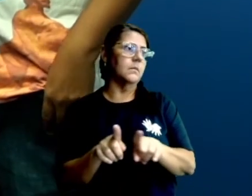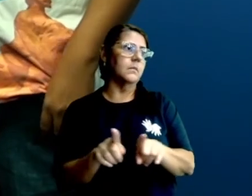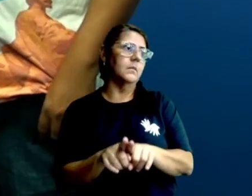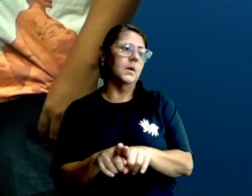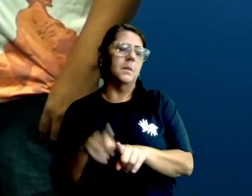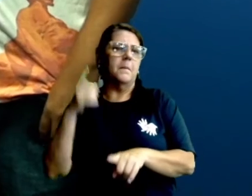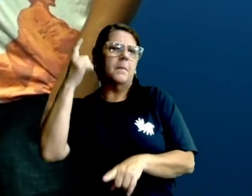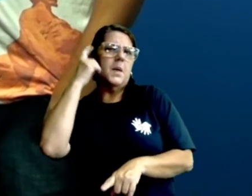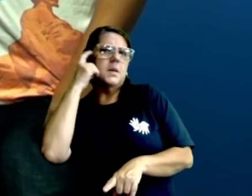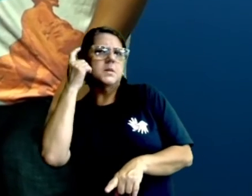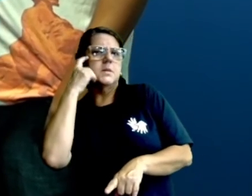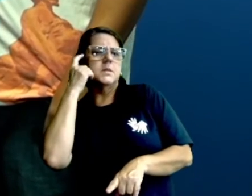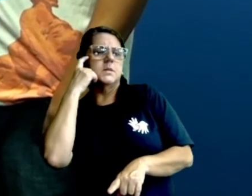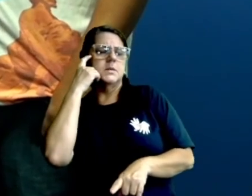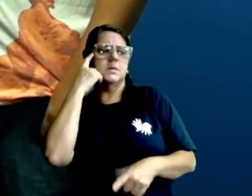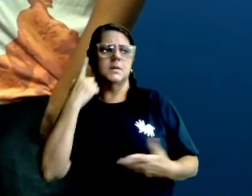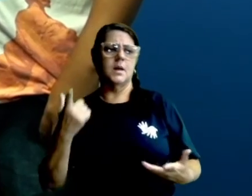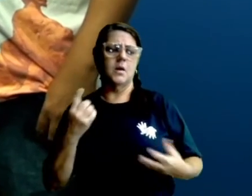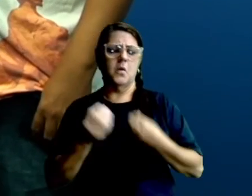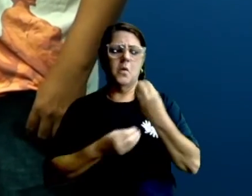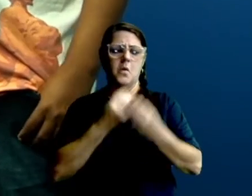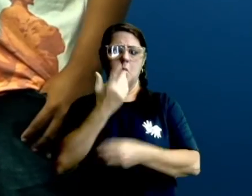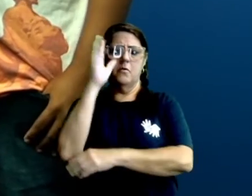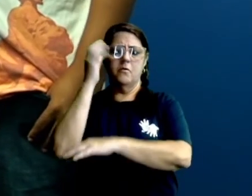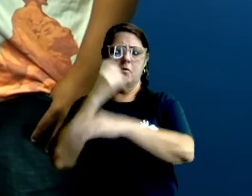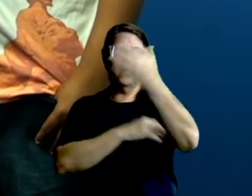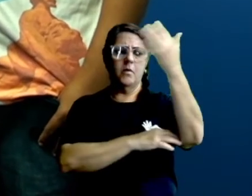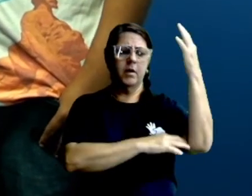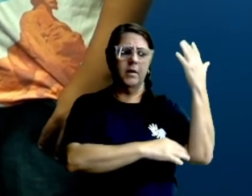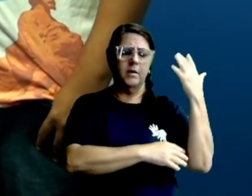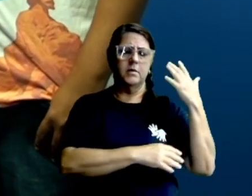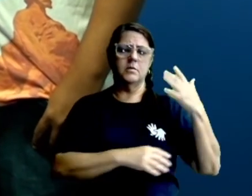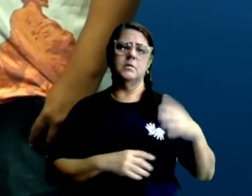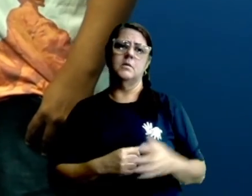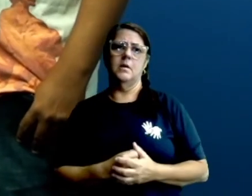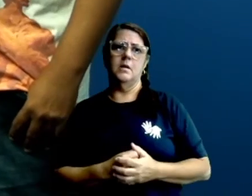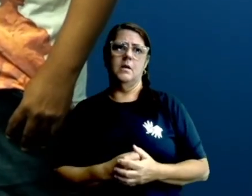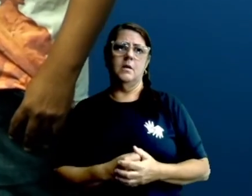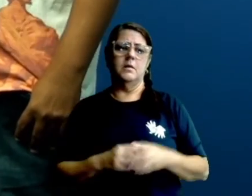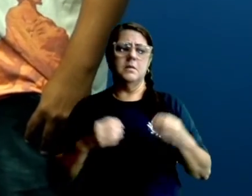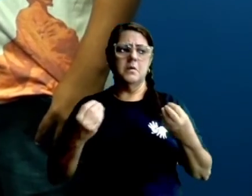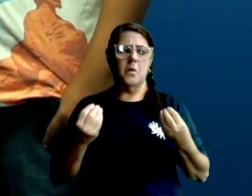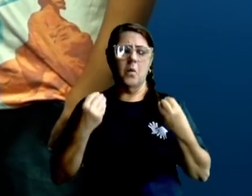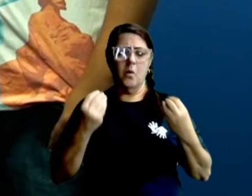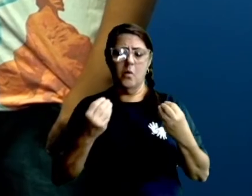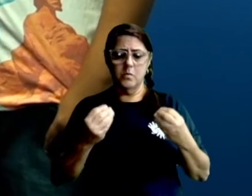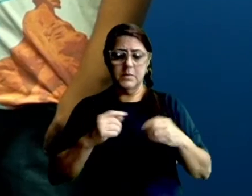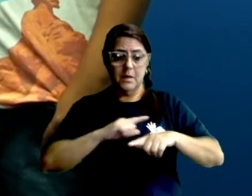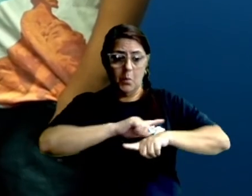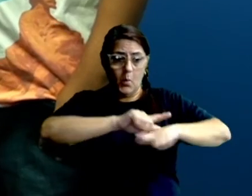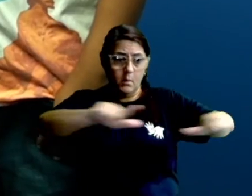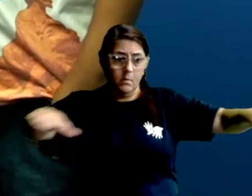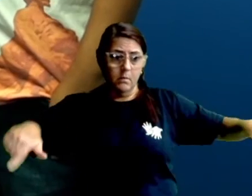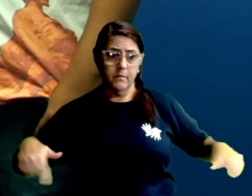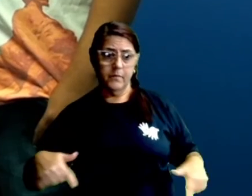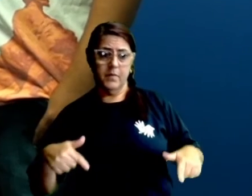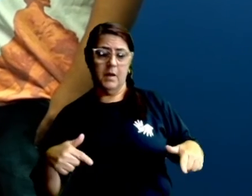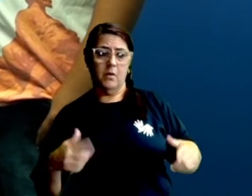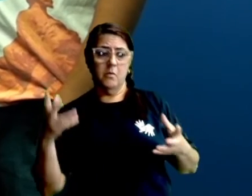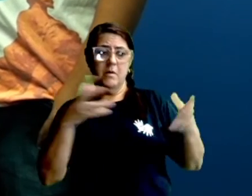se a gente pensar bastante como a floresta é importante, a presença da floresta, se ela for retirada, como é que ela vai